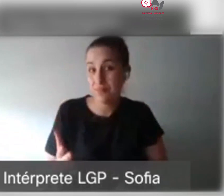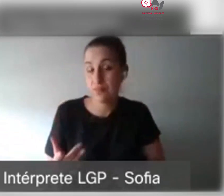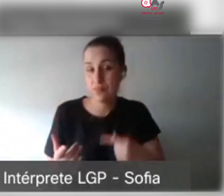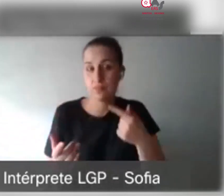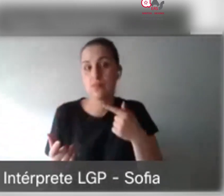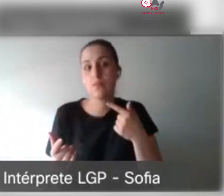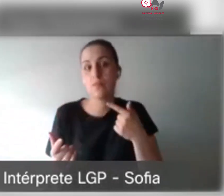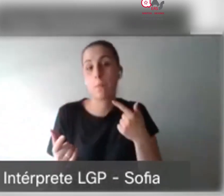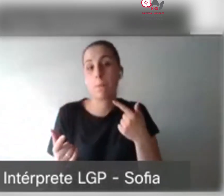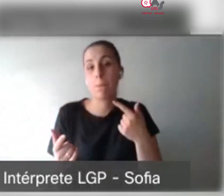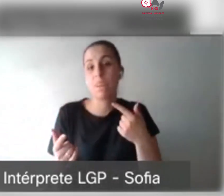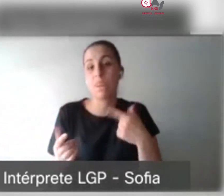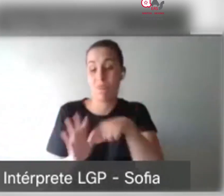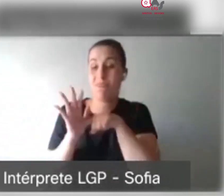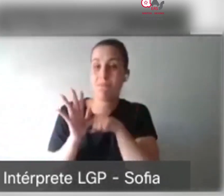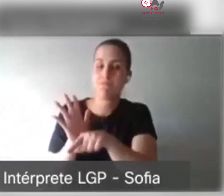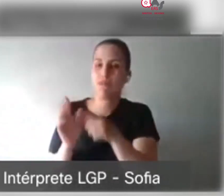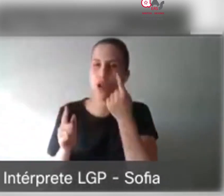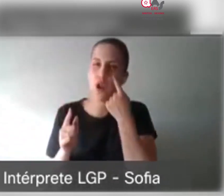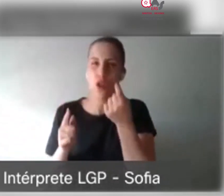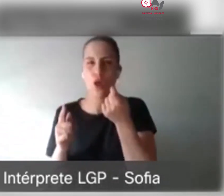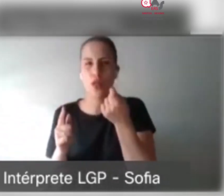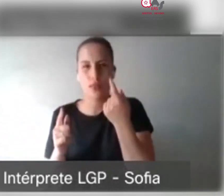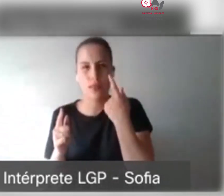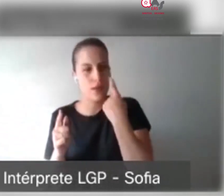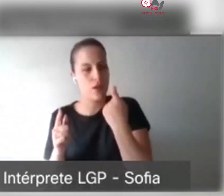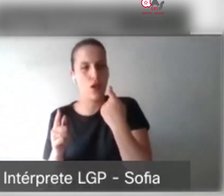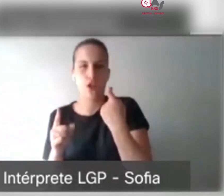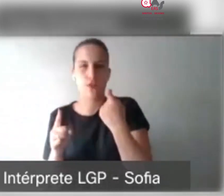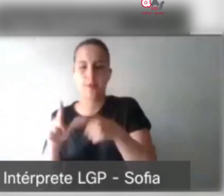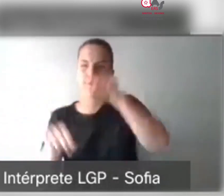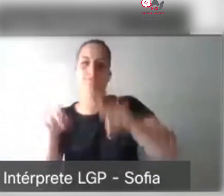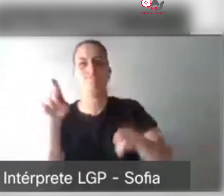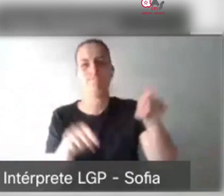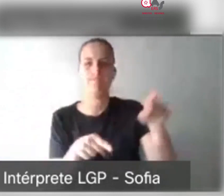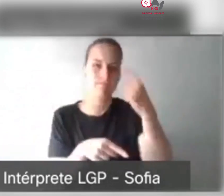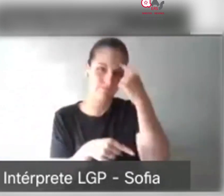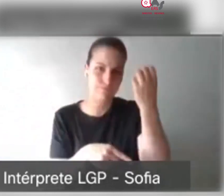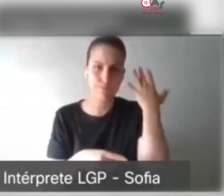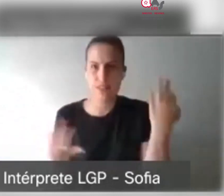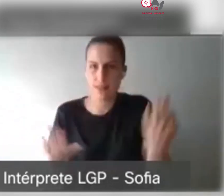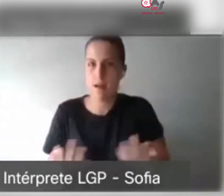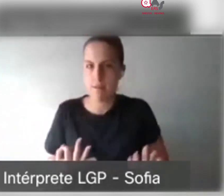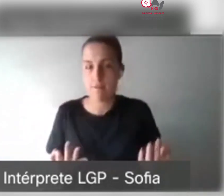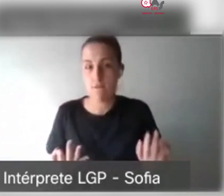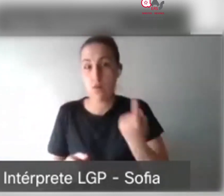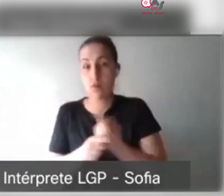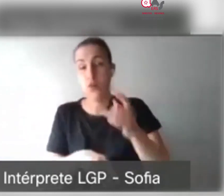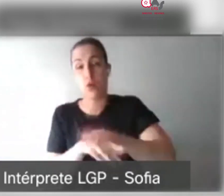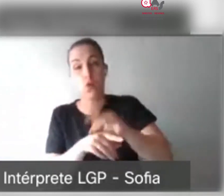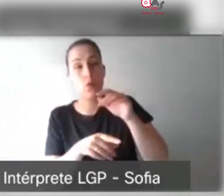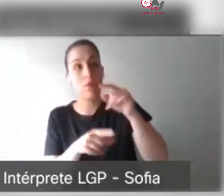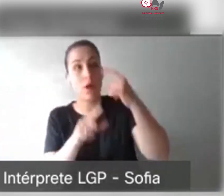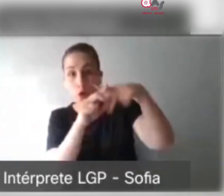nessa retoma, percebemos que houve alguma assimetria naturalmente condicionada pela forma como os hospitais podiam garantir